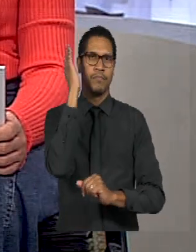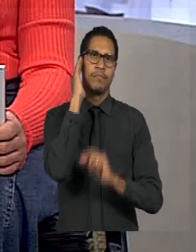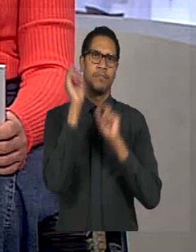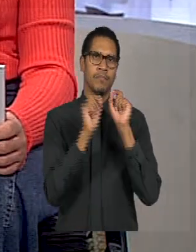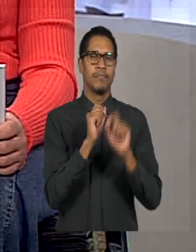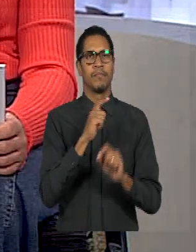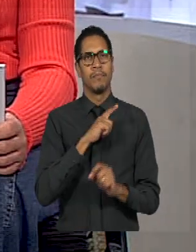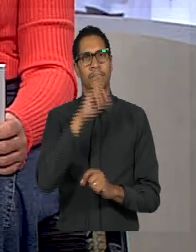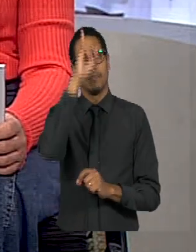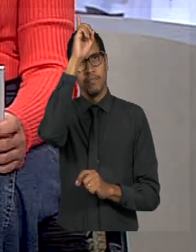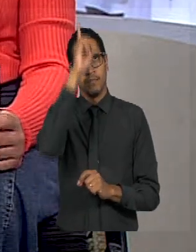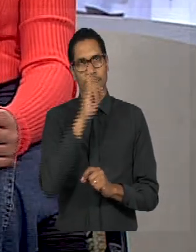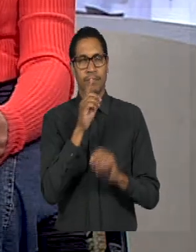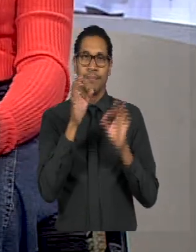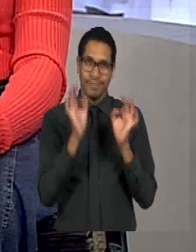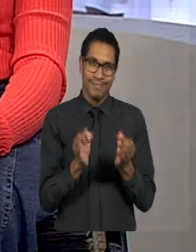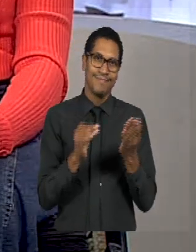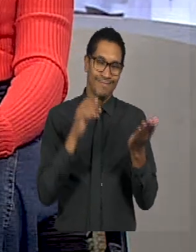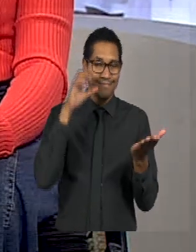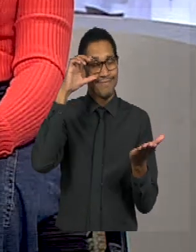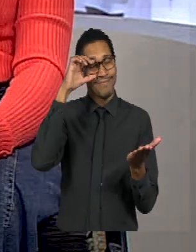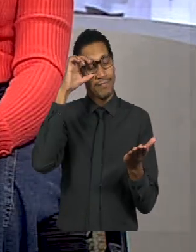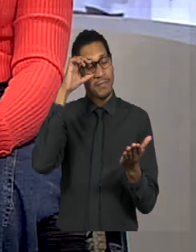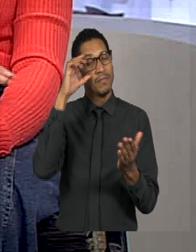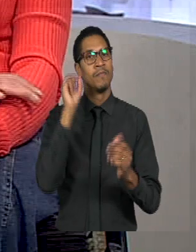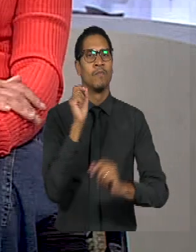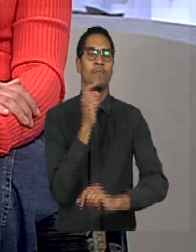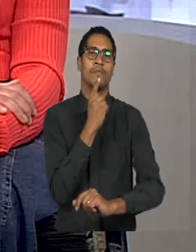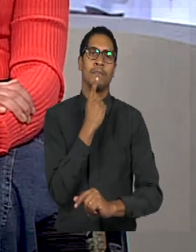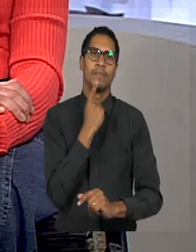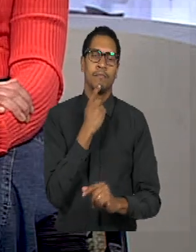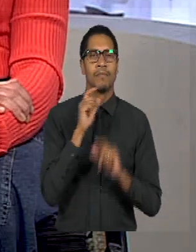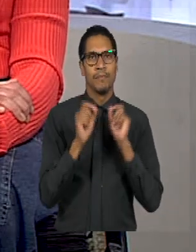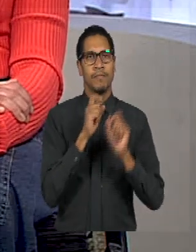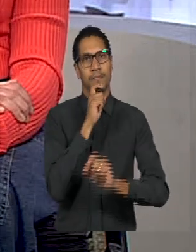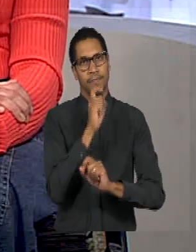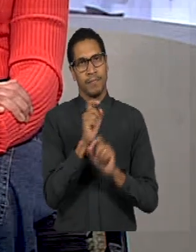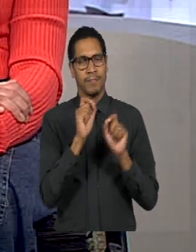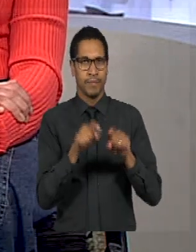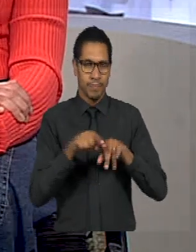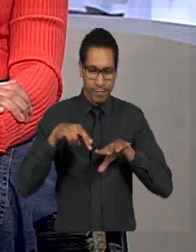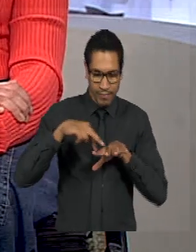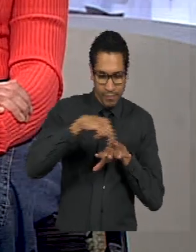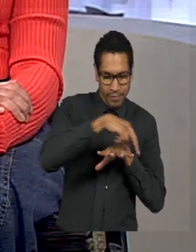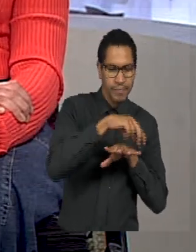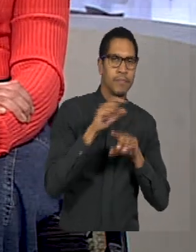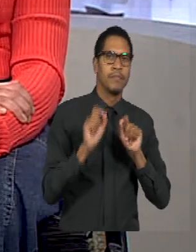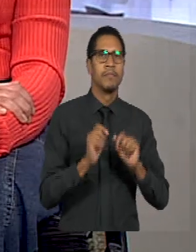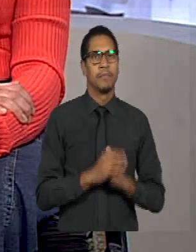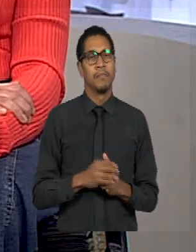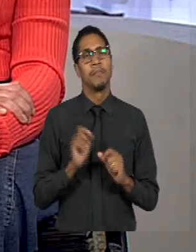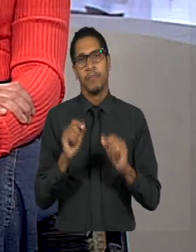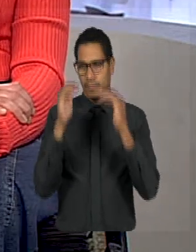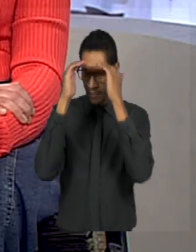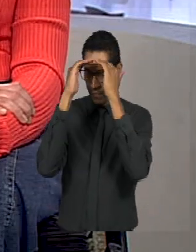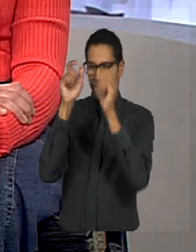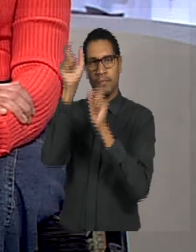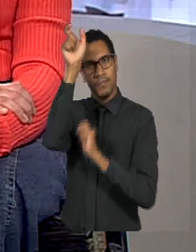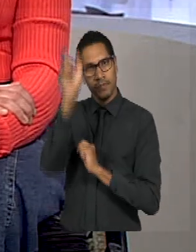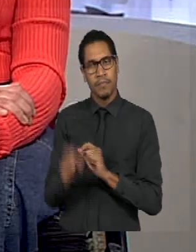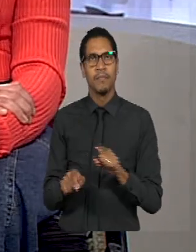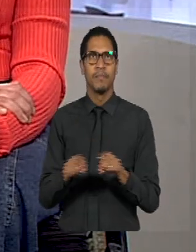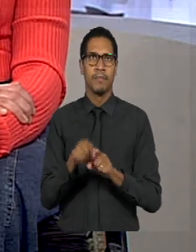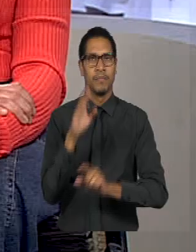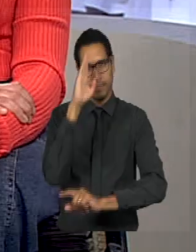sinal amarelo, né? O que é o vermelho, o que é o verde, o que é uma faixa de pedestre e o que é respeito ao próximo,